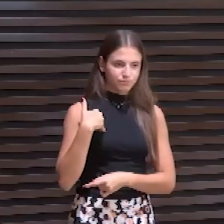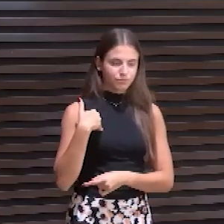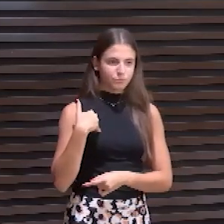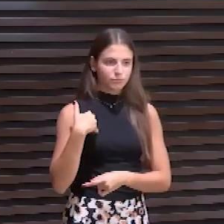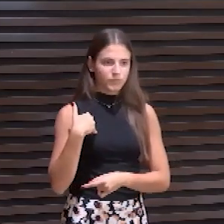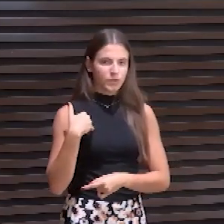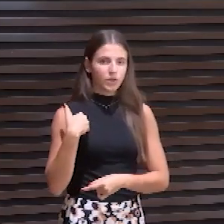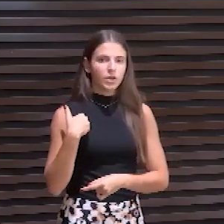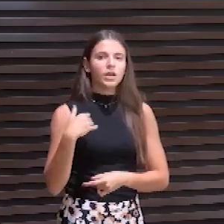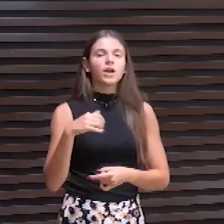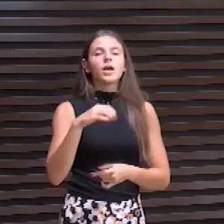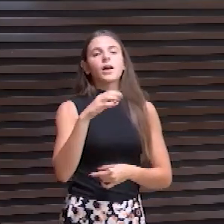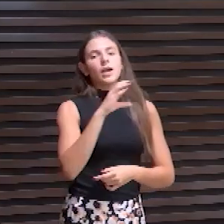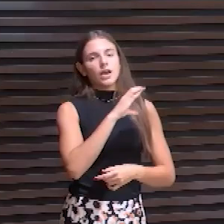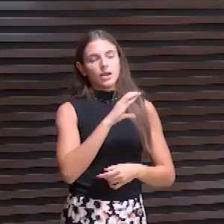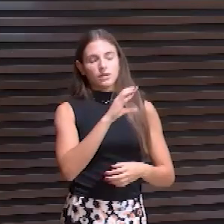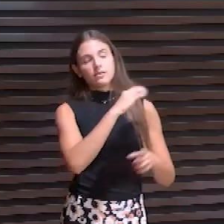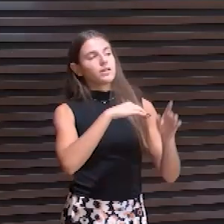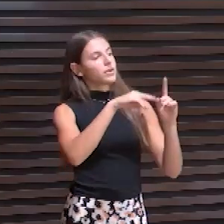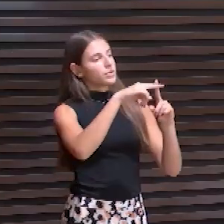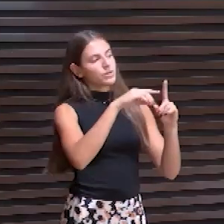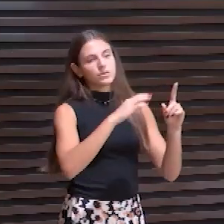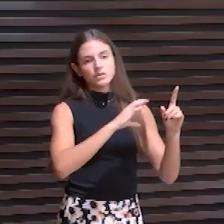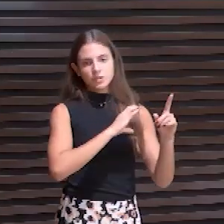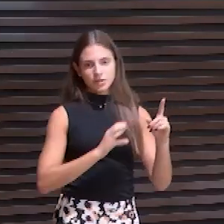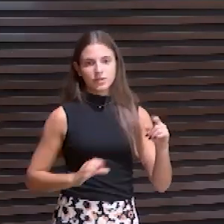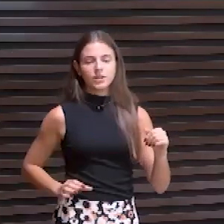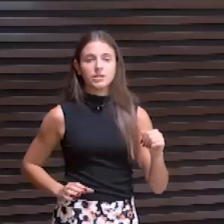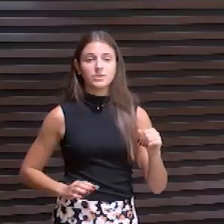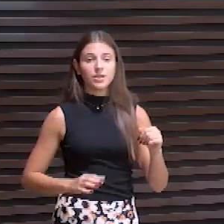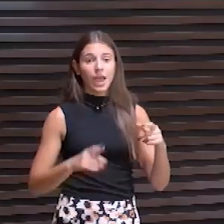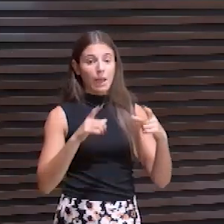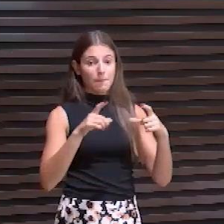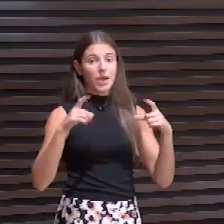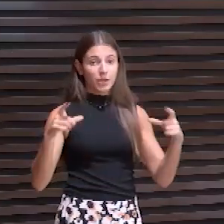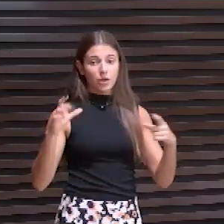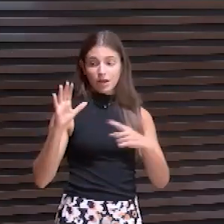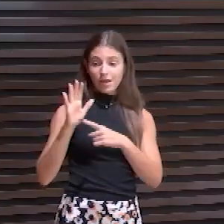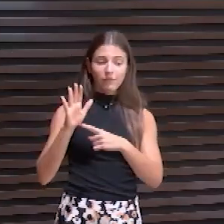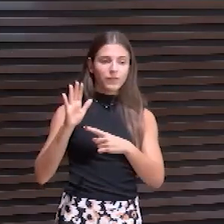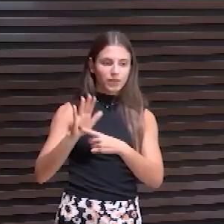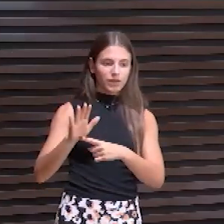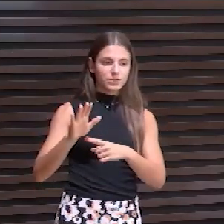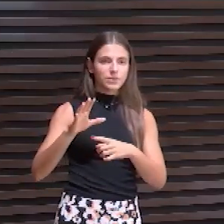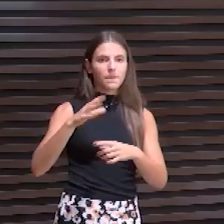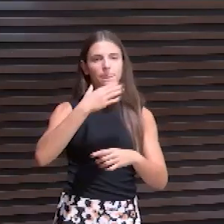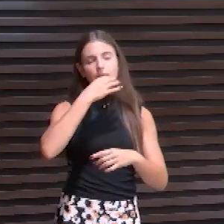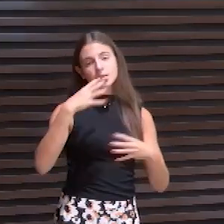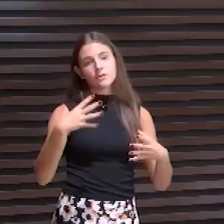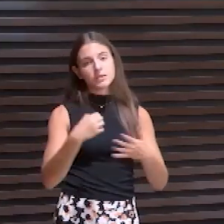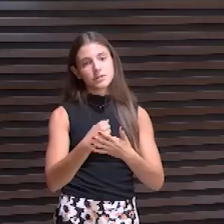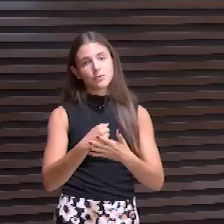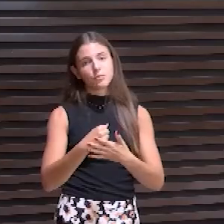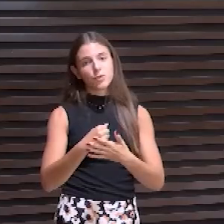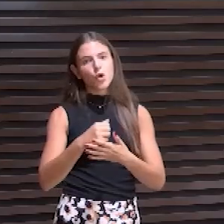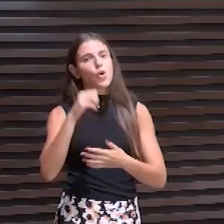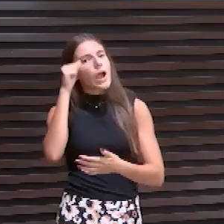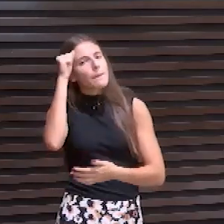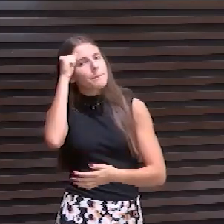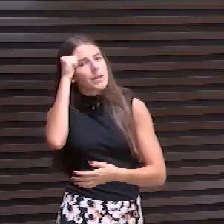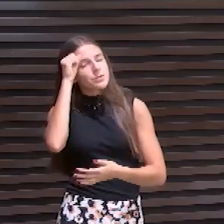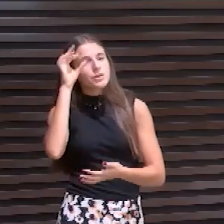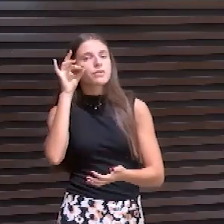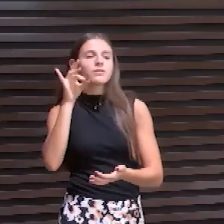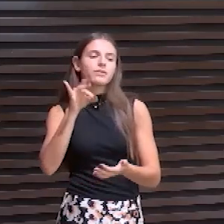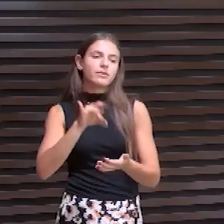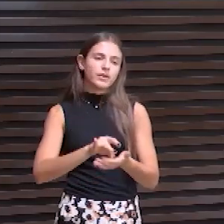A cruz de Cristo, a maior evidência da salvação é um arrependimento genuíno. As pessoas não querem se